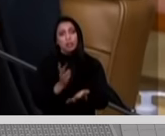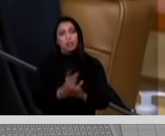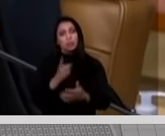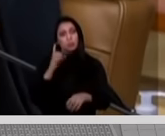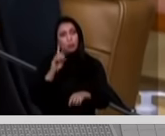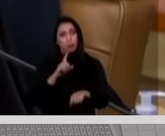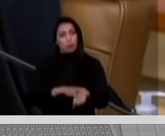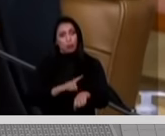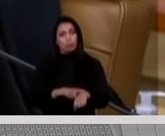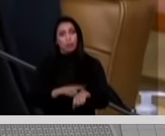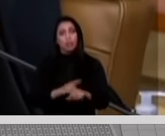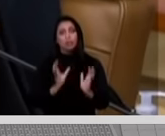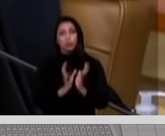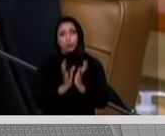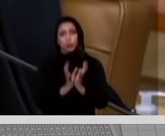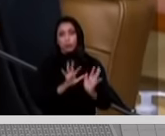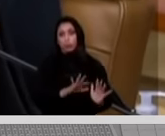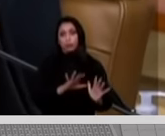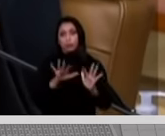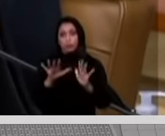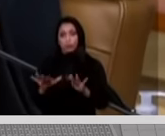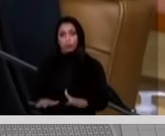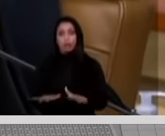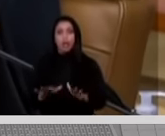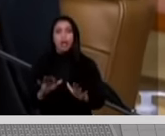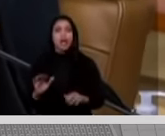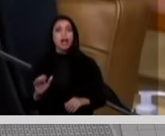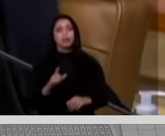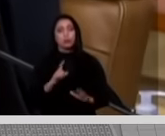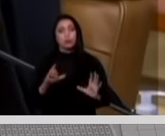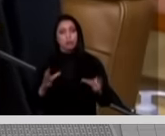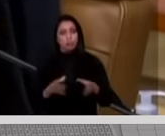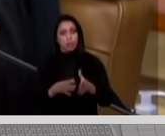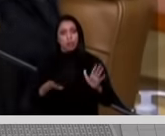é a primeira parte do voto, e ele pula, simplesmente já entra direto